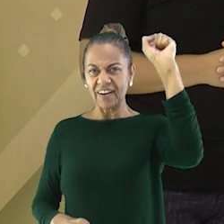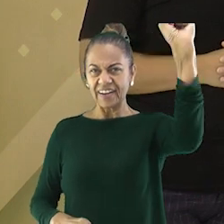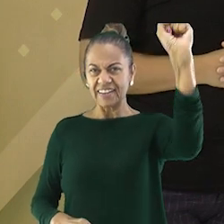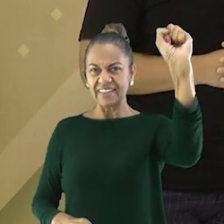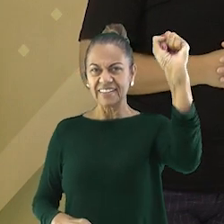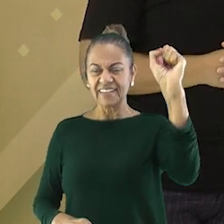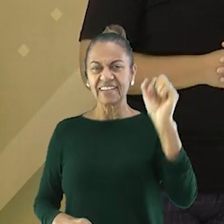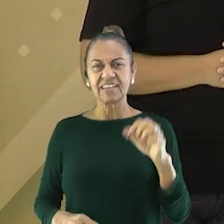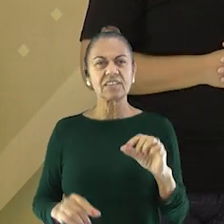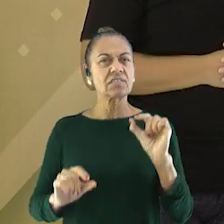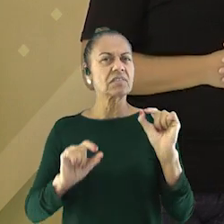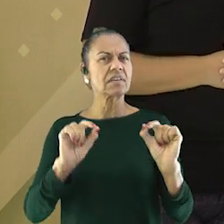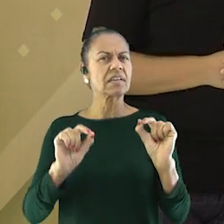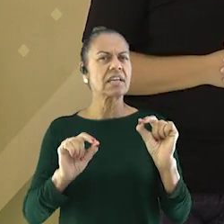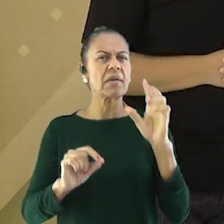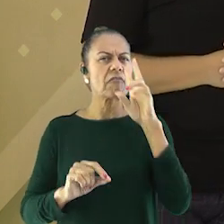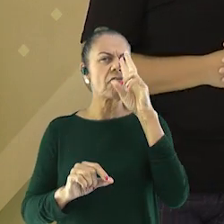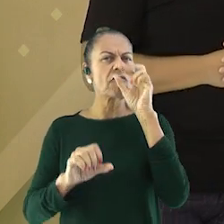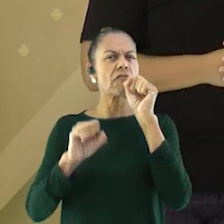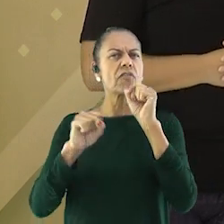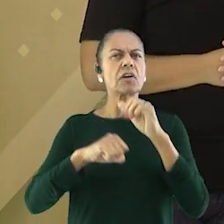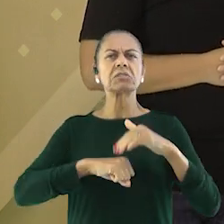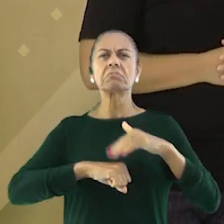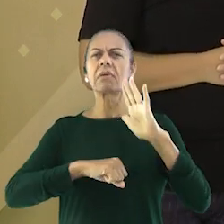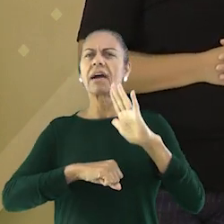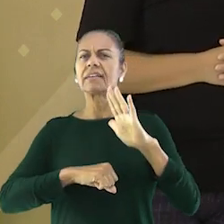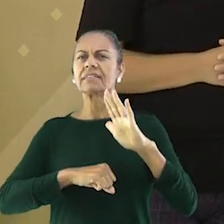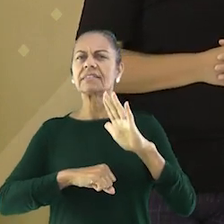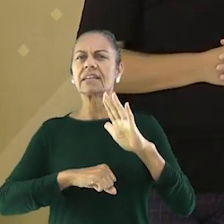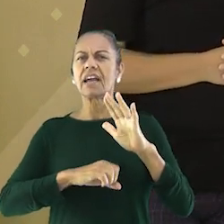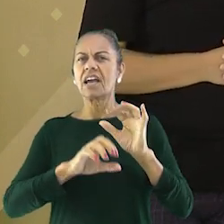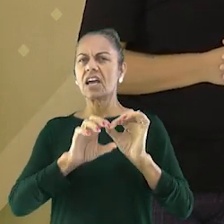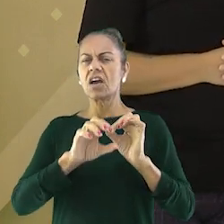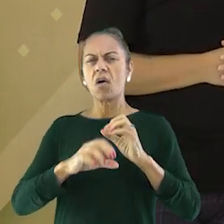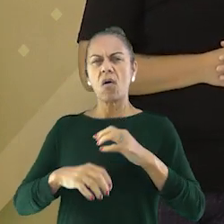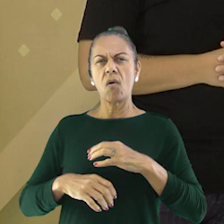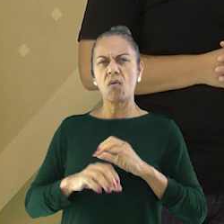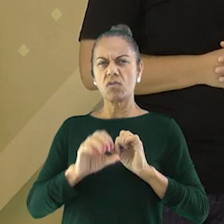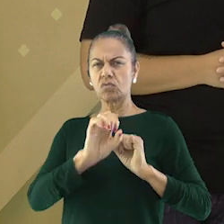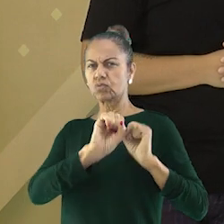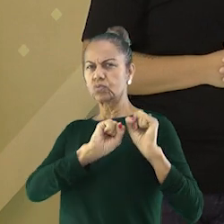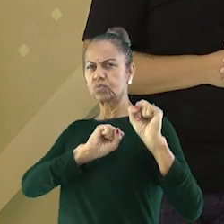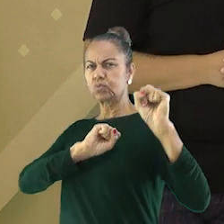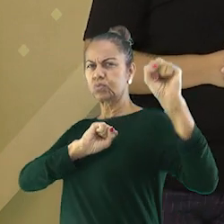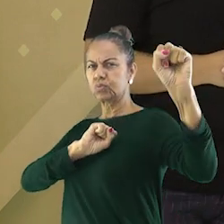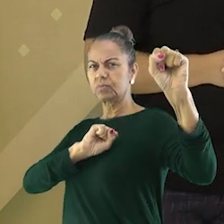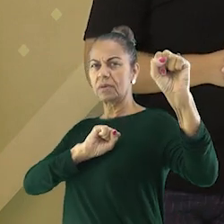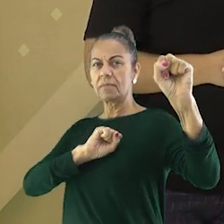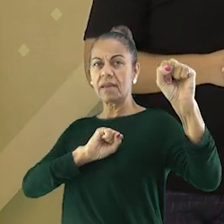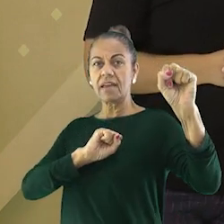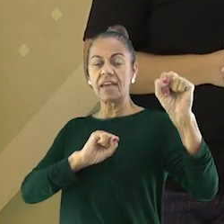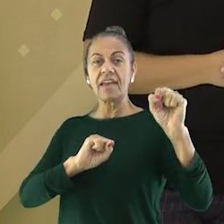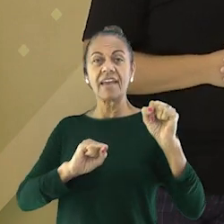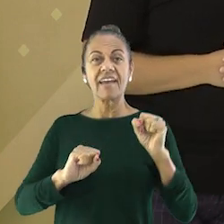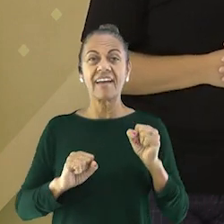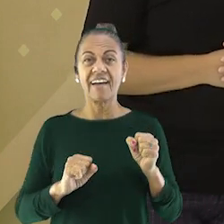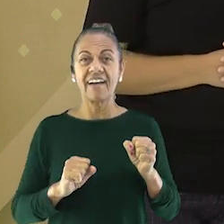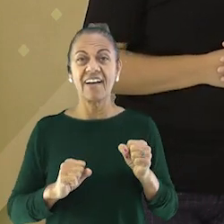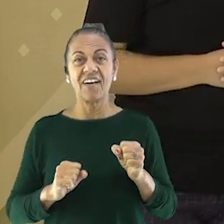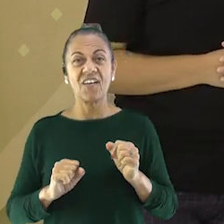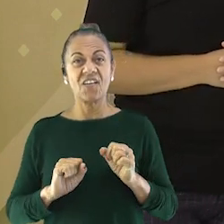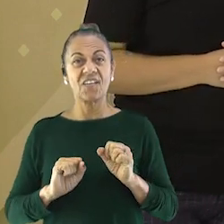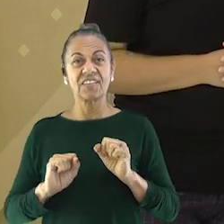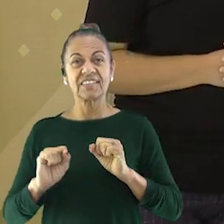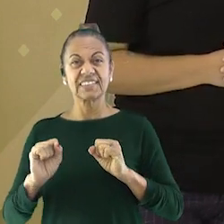mais forte? Superman ou Shazam? Acham que o Batman é tão inteligente quanto o Homem de Ferro? Façam